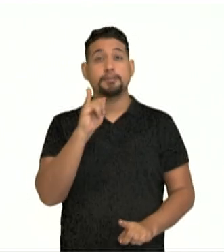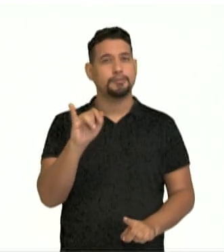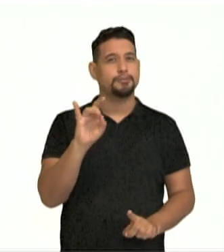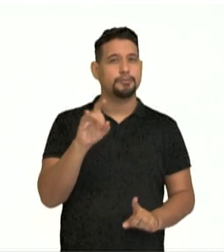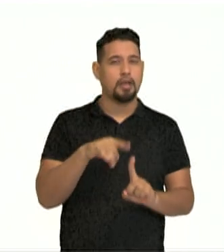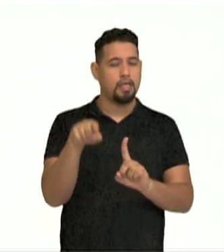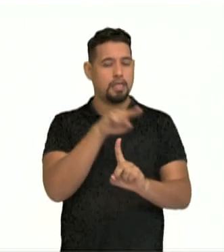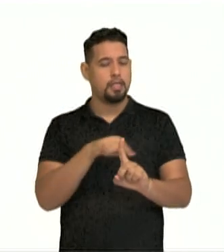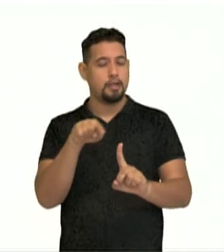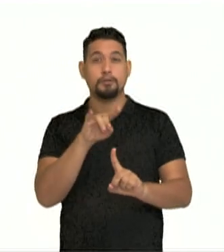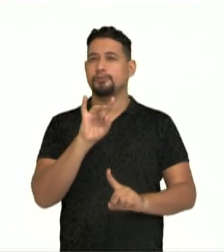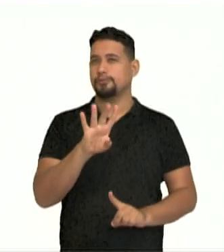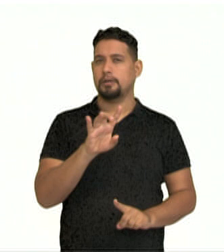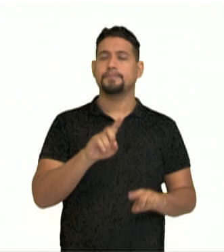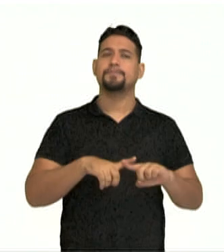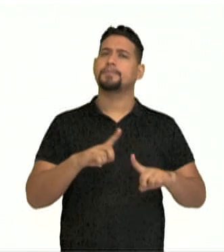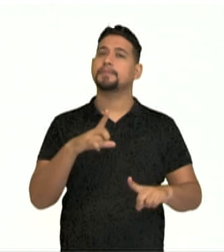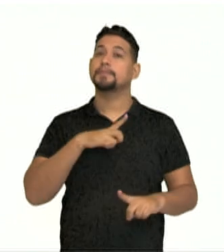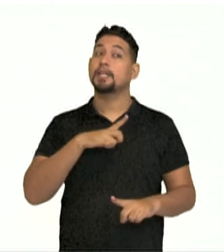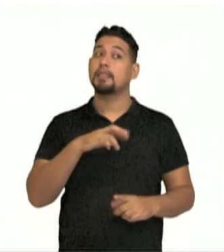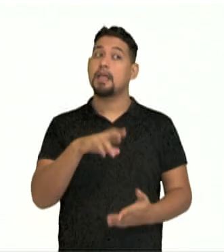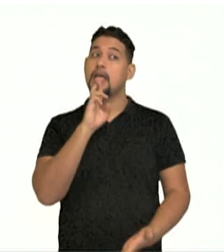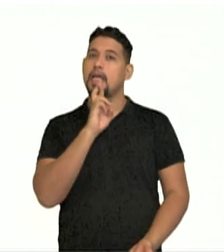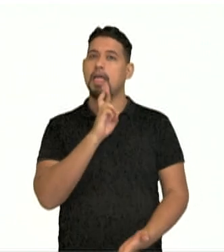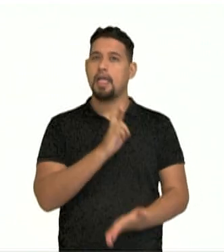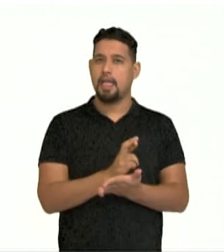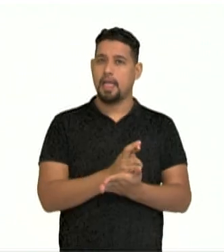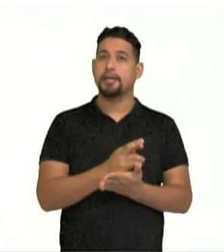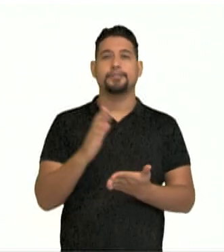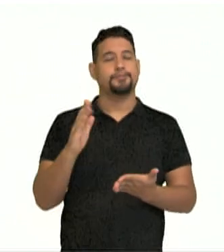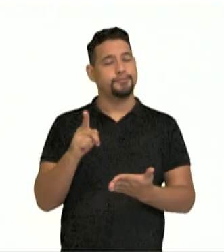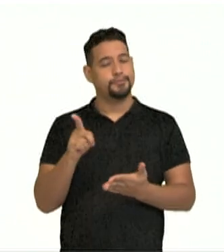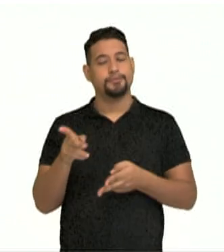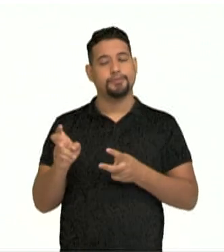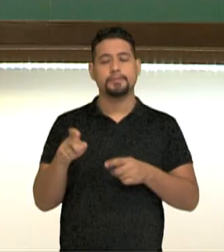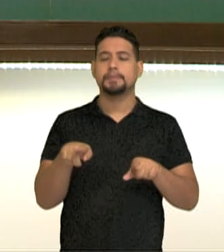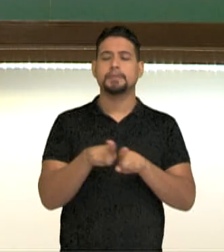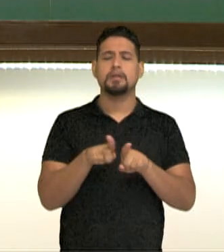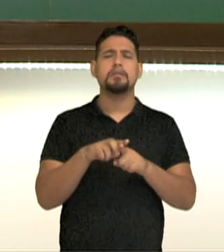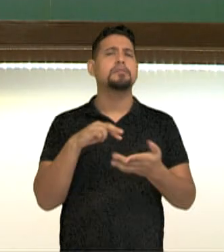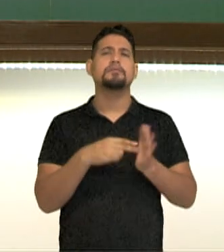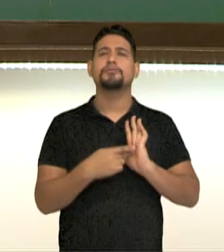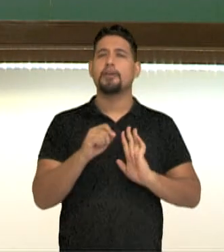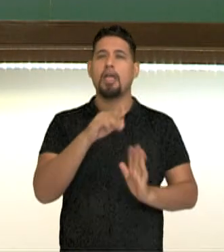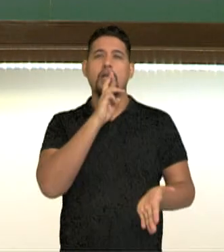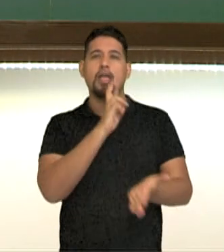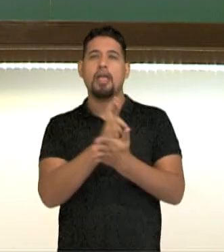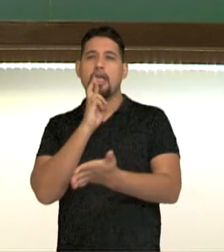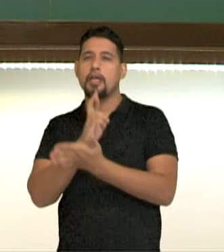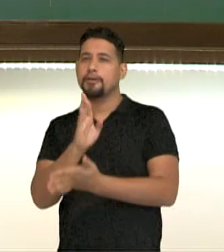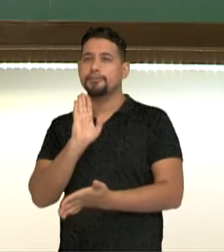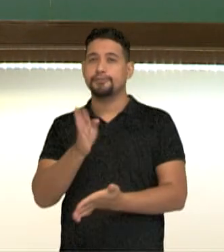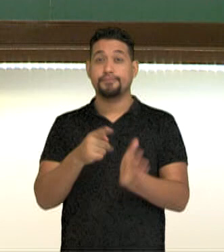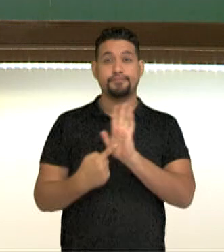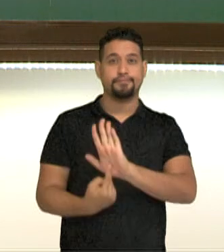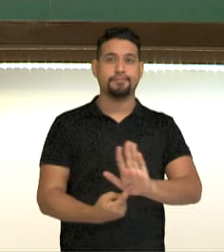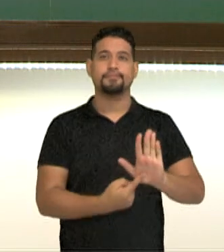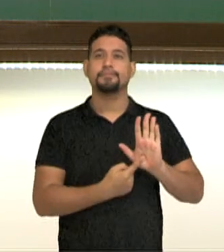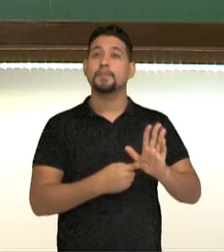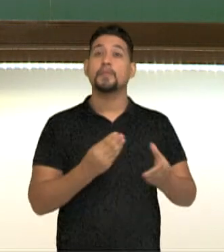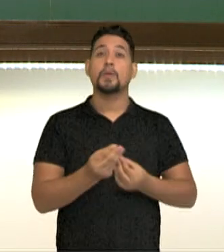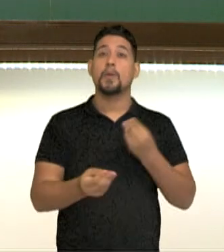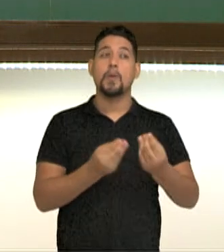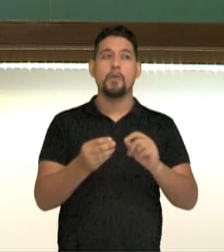enquete. Já aqui nós temos o resultado de uma enquete, esses resultados foram apresentados por meio de